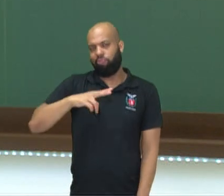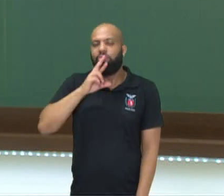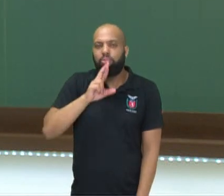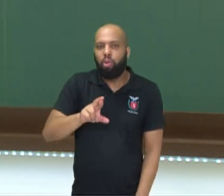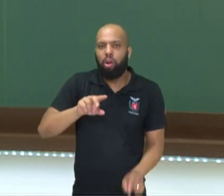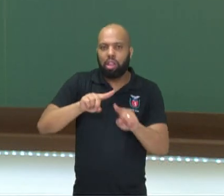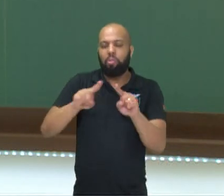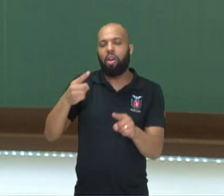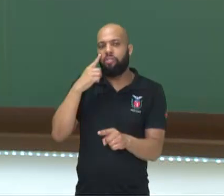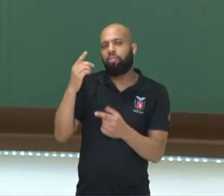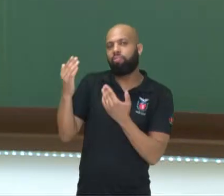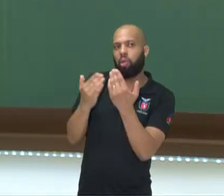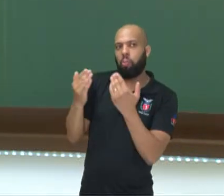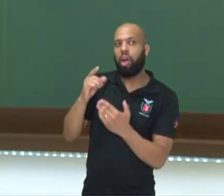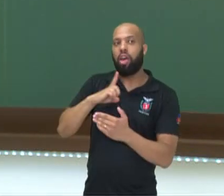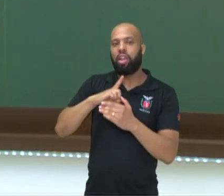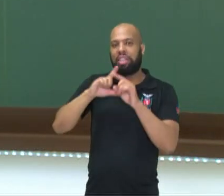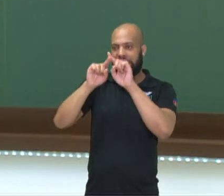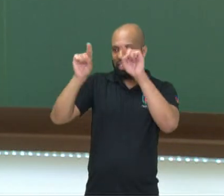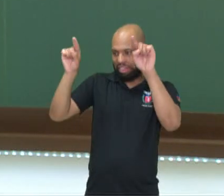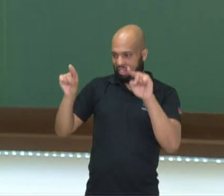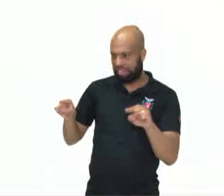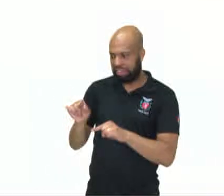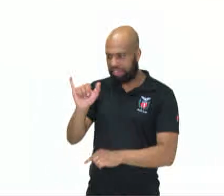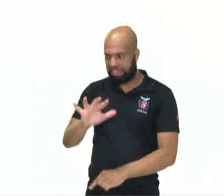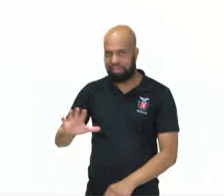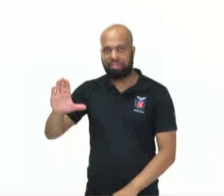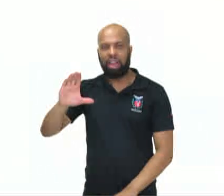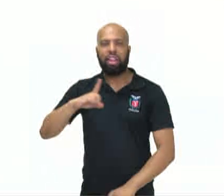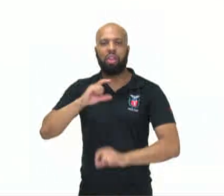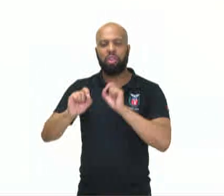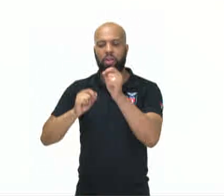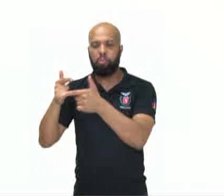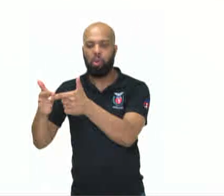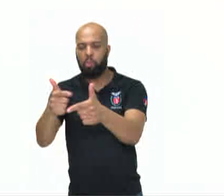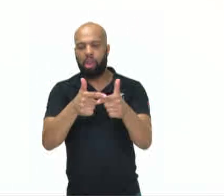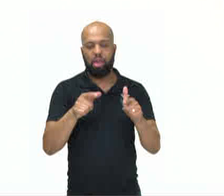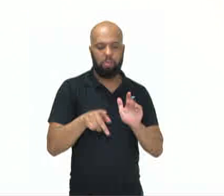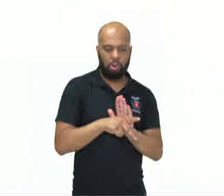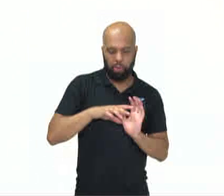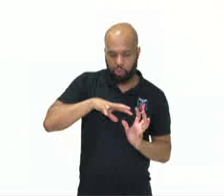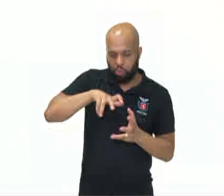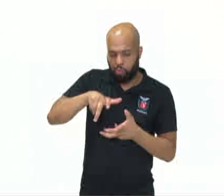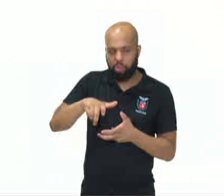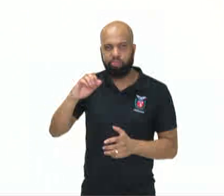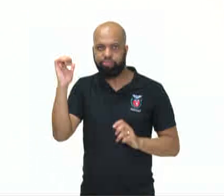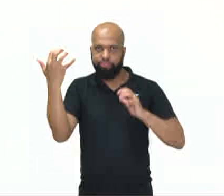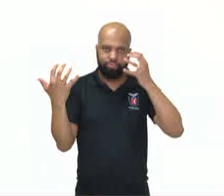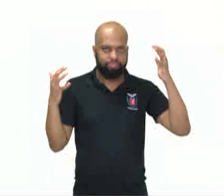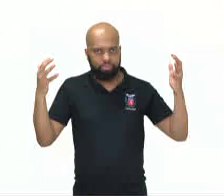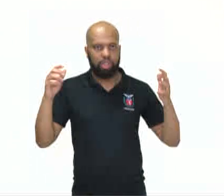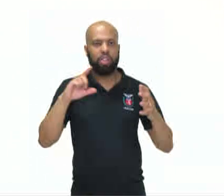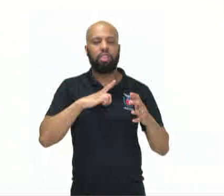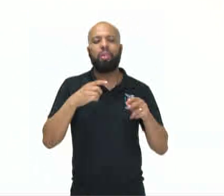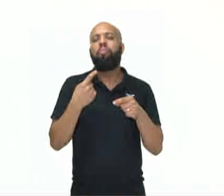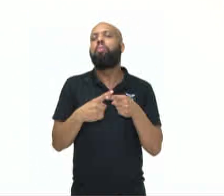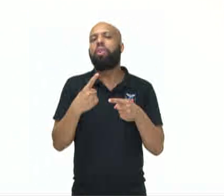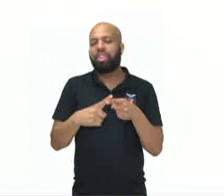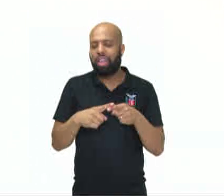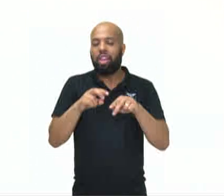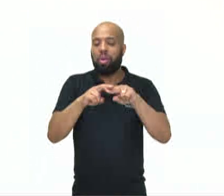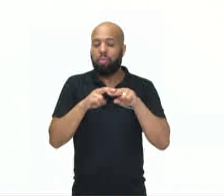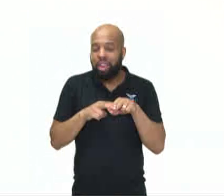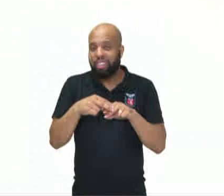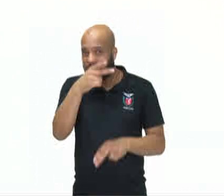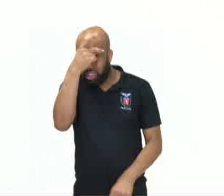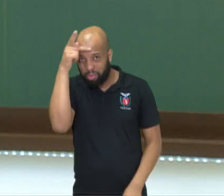vão analisar a charge ali que fala sobre os problemas do mundo acontecerem justamente pelo fato